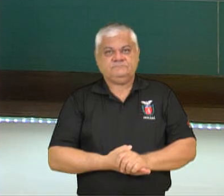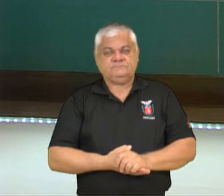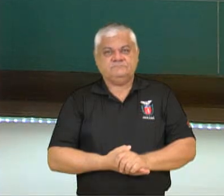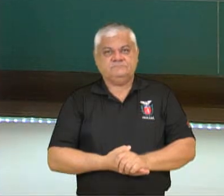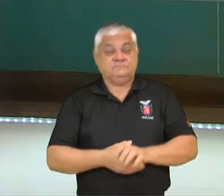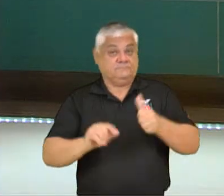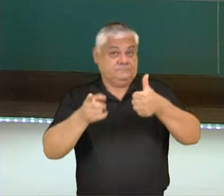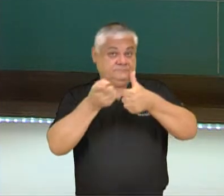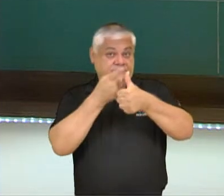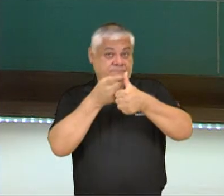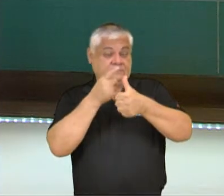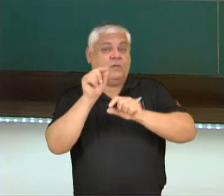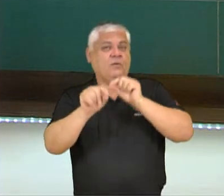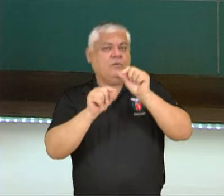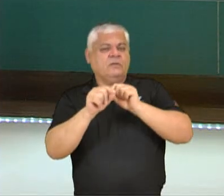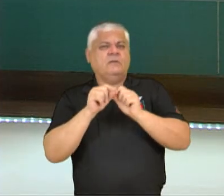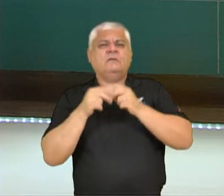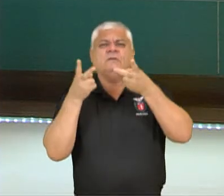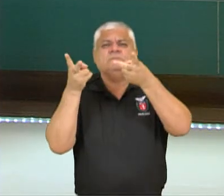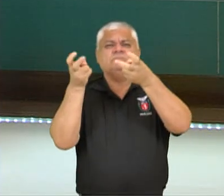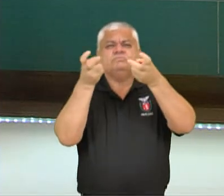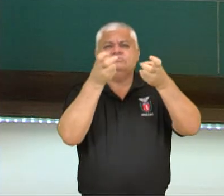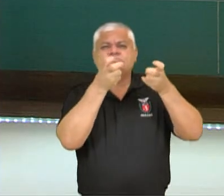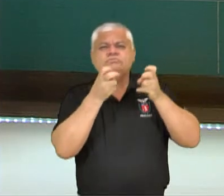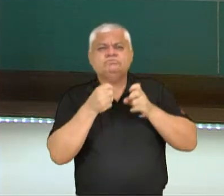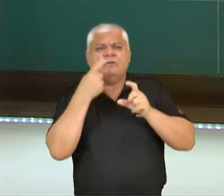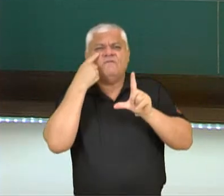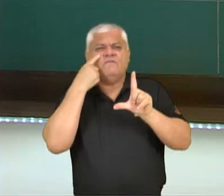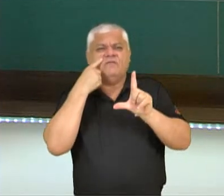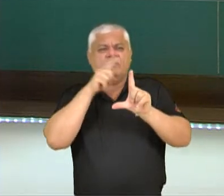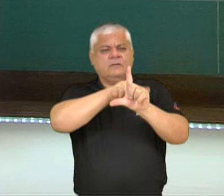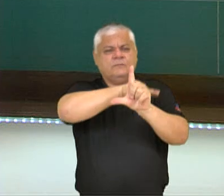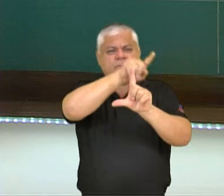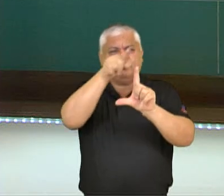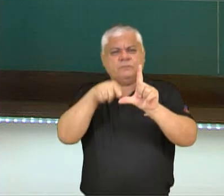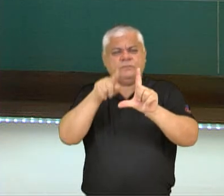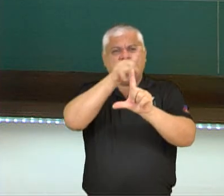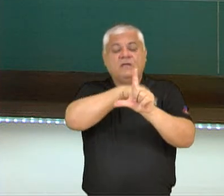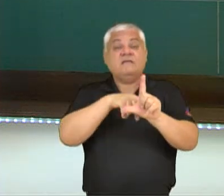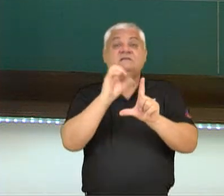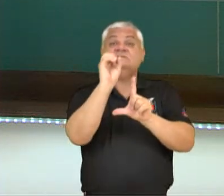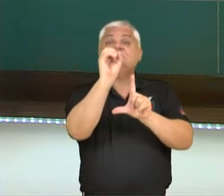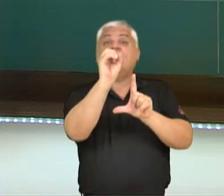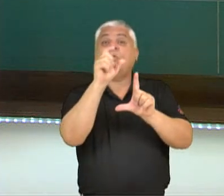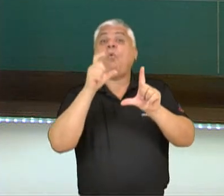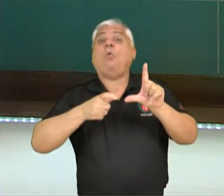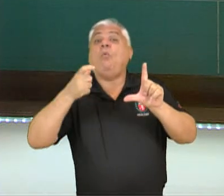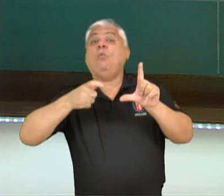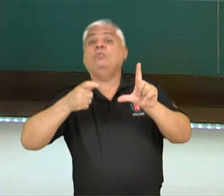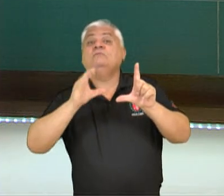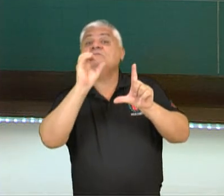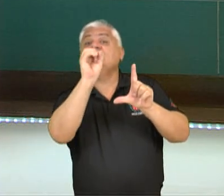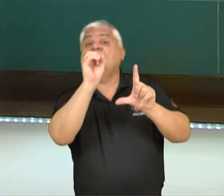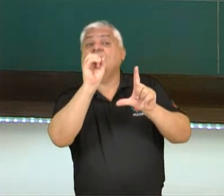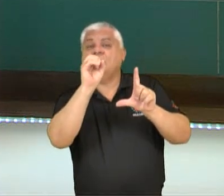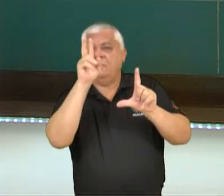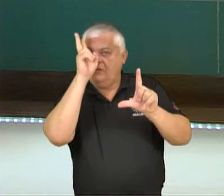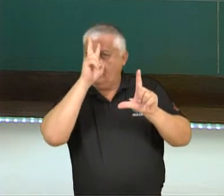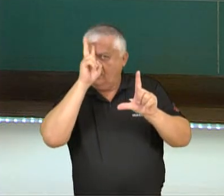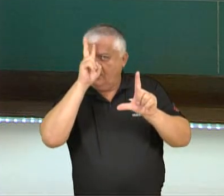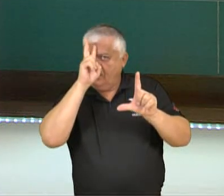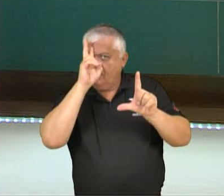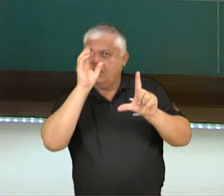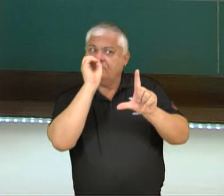Primeiro passo, então, observar aqui a parábola, verificar quais são os zeros dessa função, lembrando que os zeros,